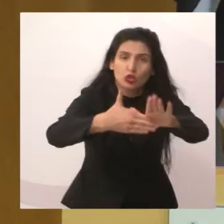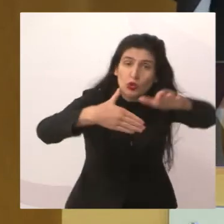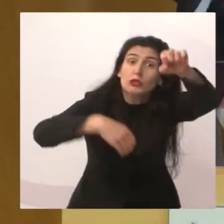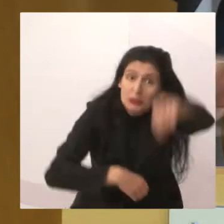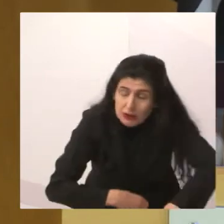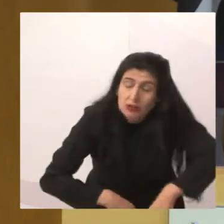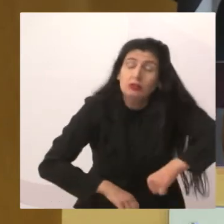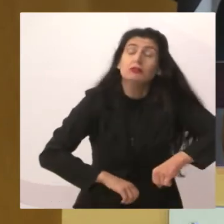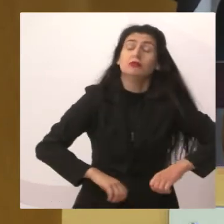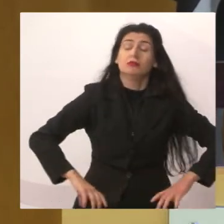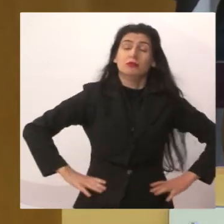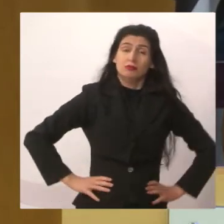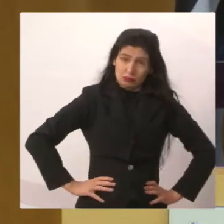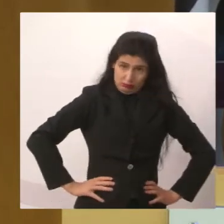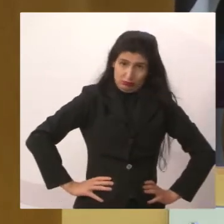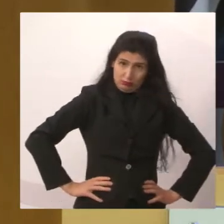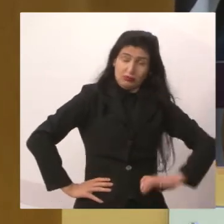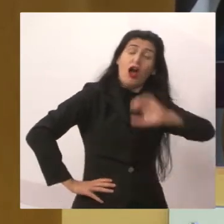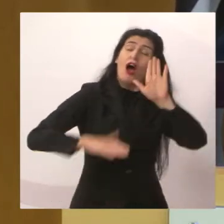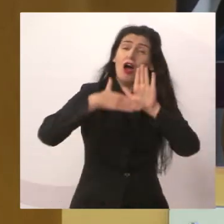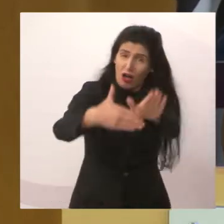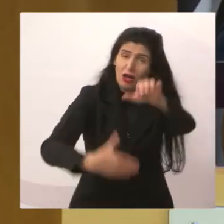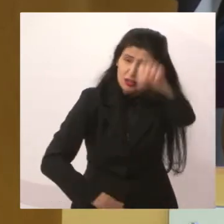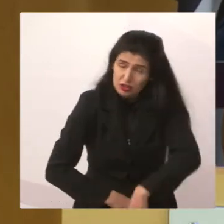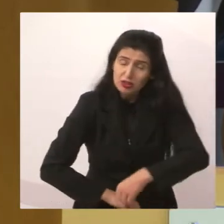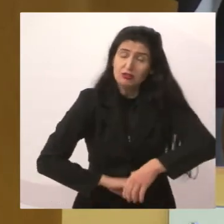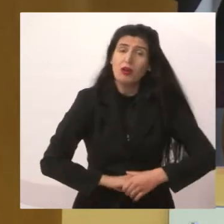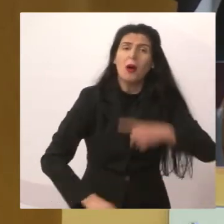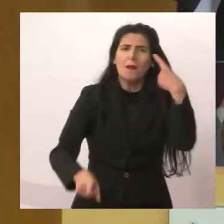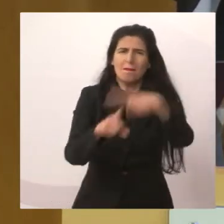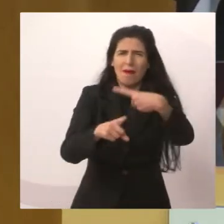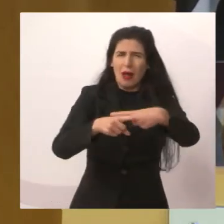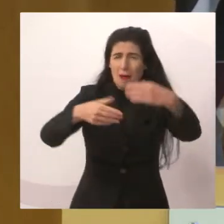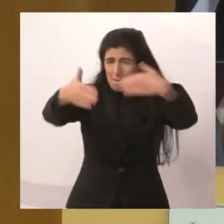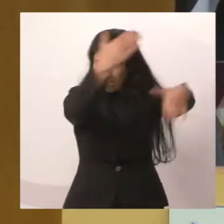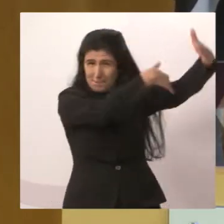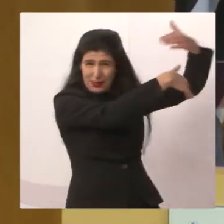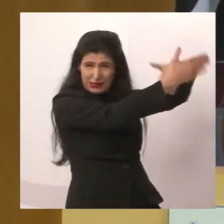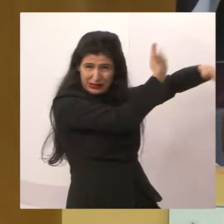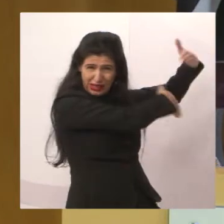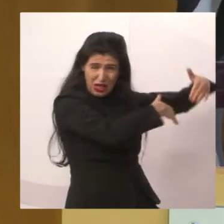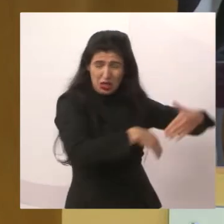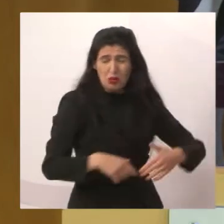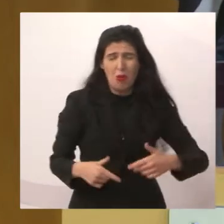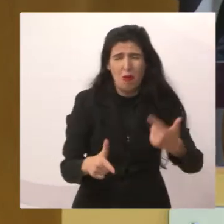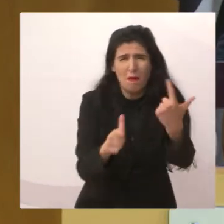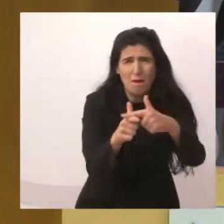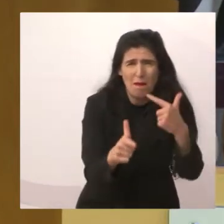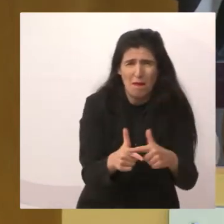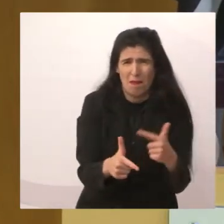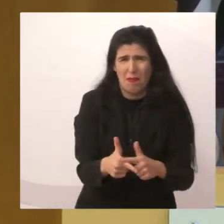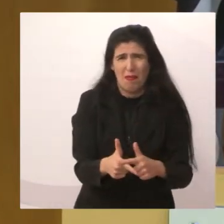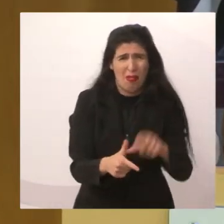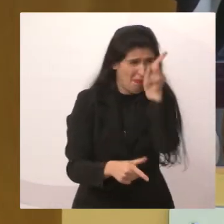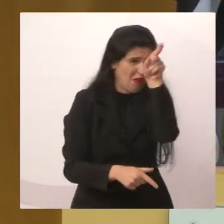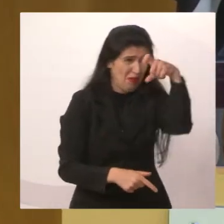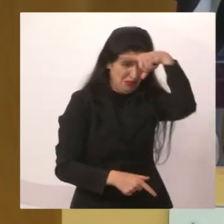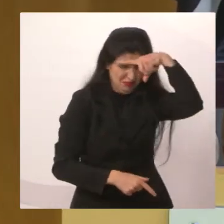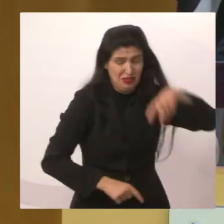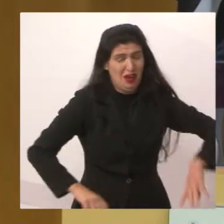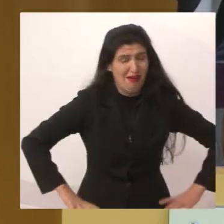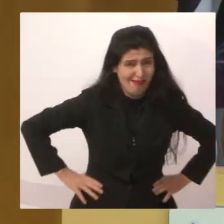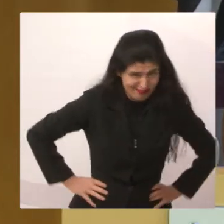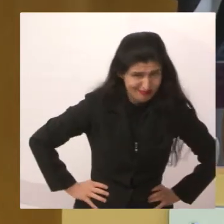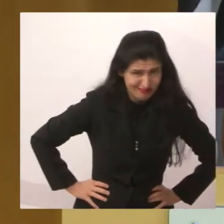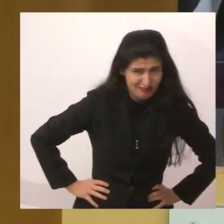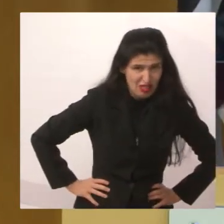Em educação. Porque naquele momento, a saúde era frágil, era um prato cheio para a oposição.